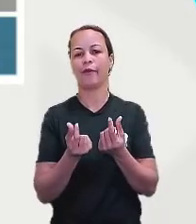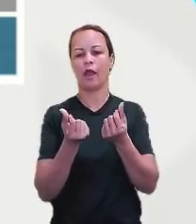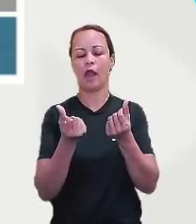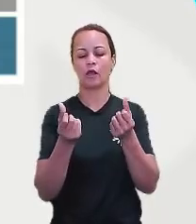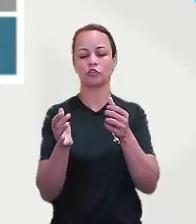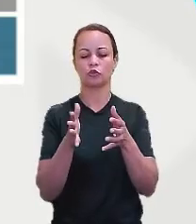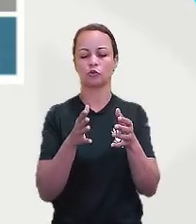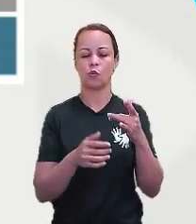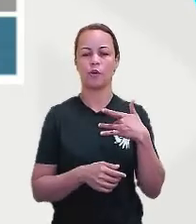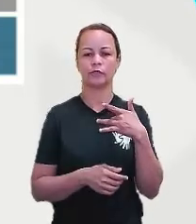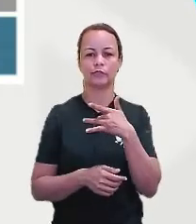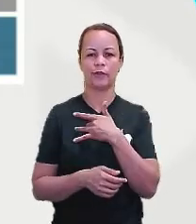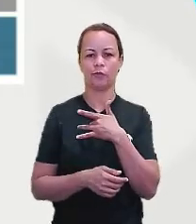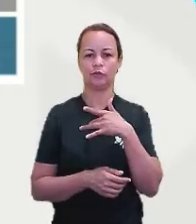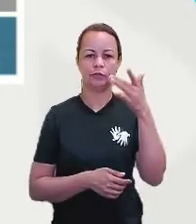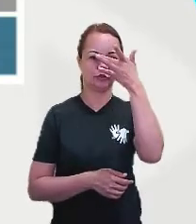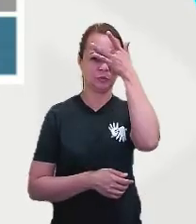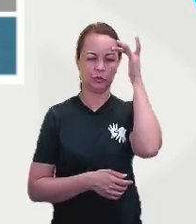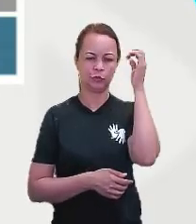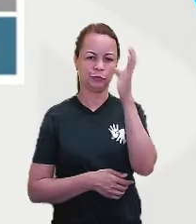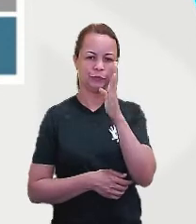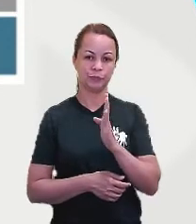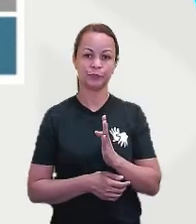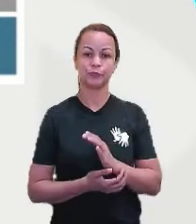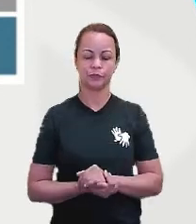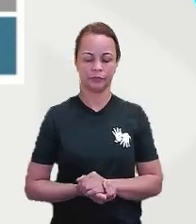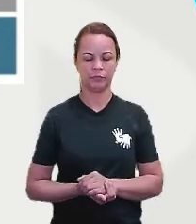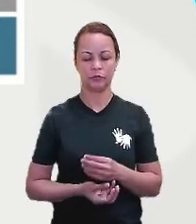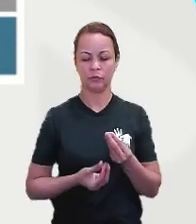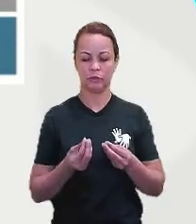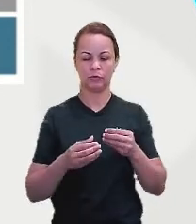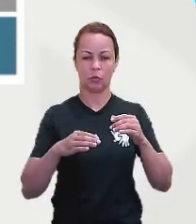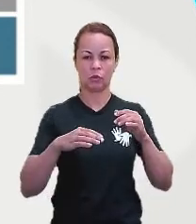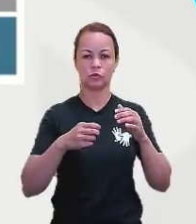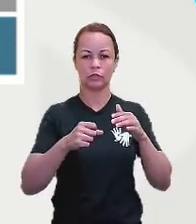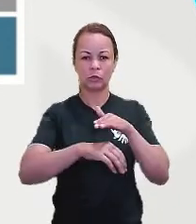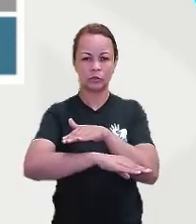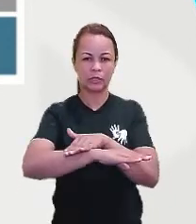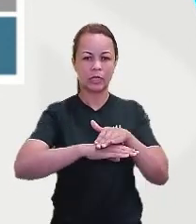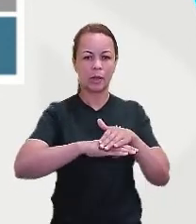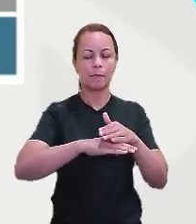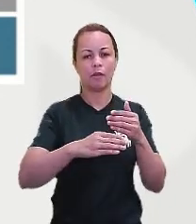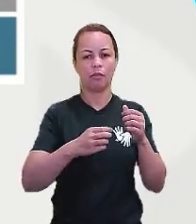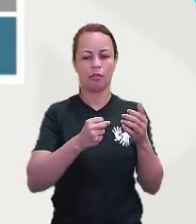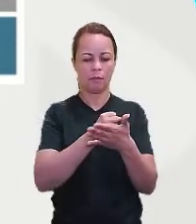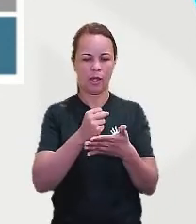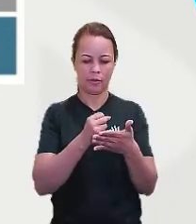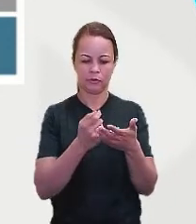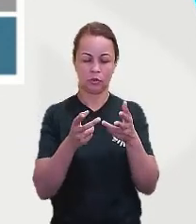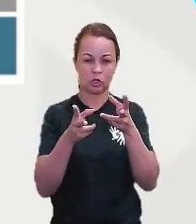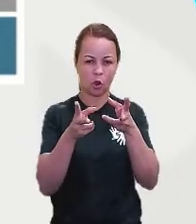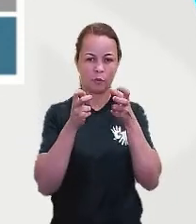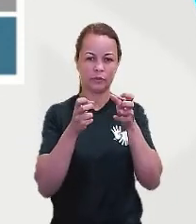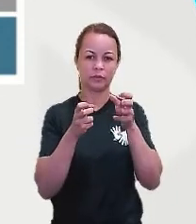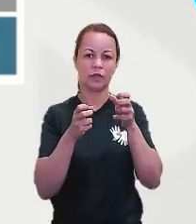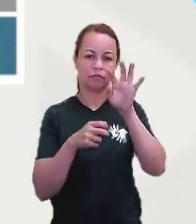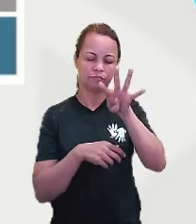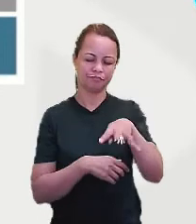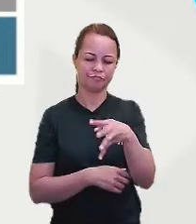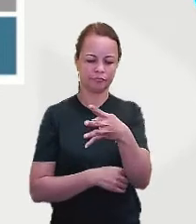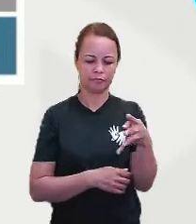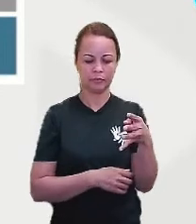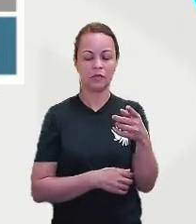com a saúde dos brasileiros quando não se tem saneamento básico, a gente vai observar aí nessa tabelinha nessas